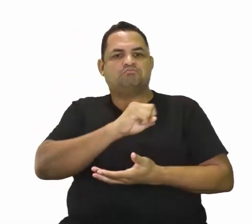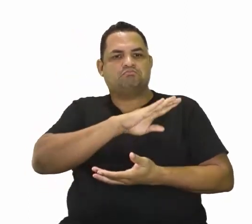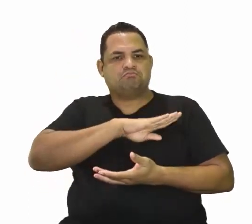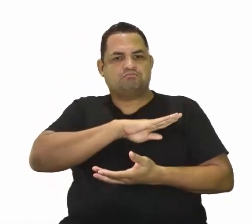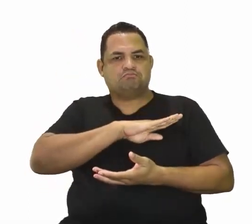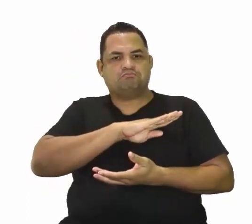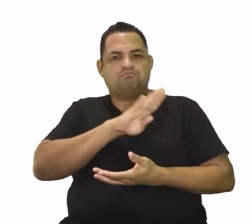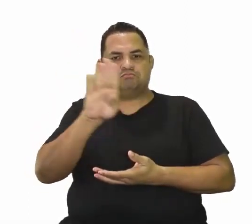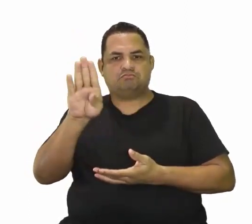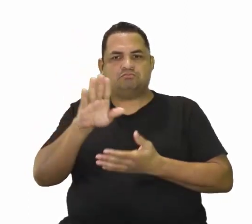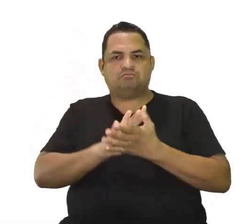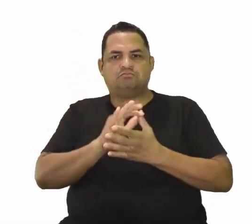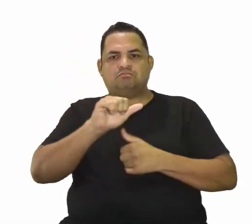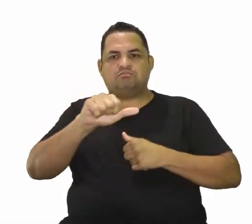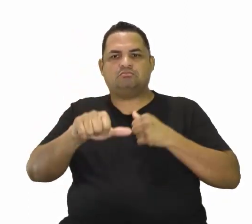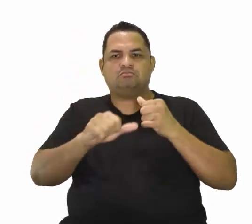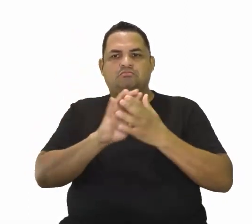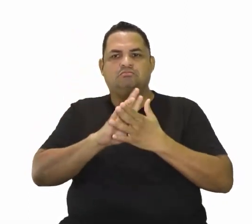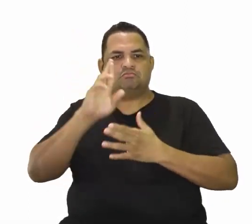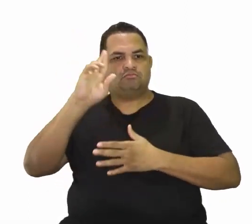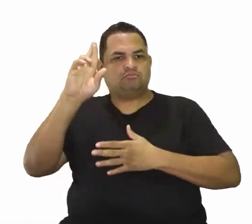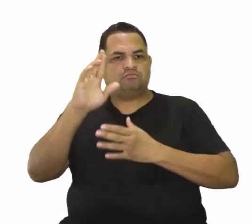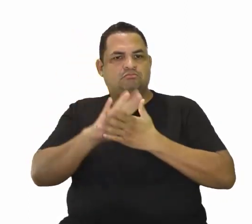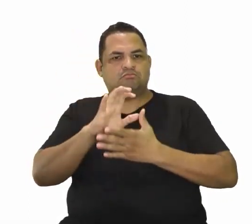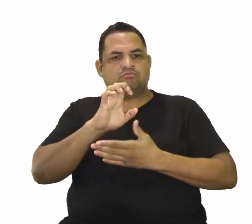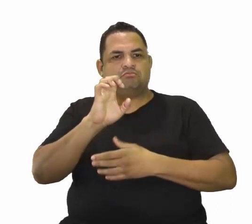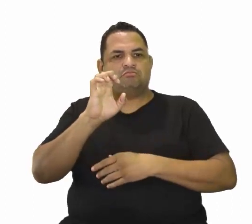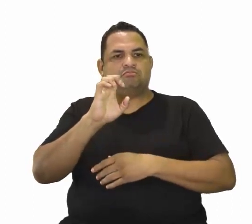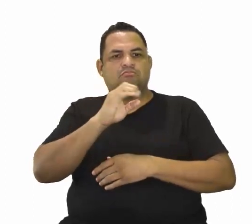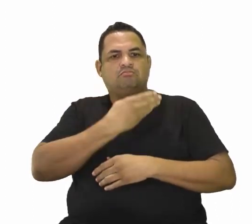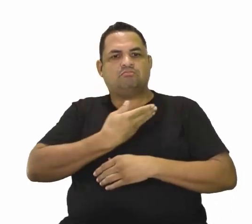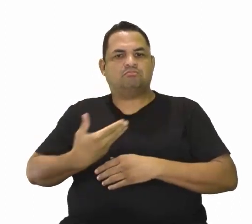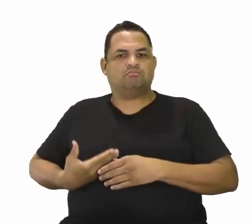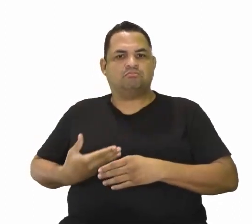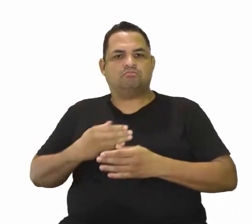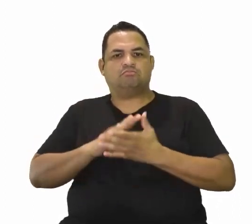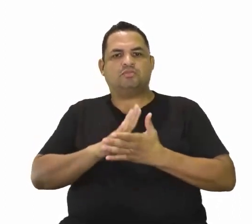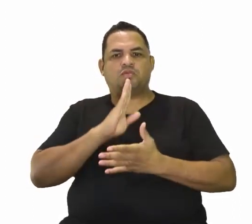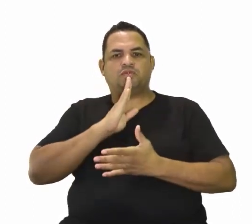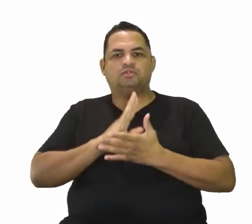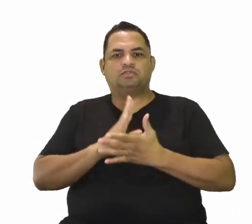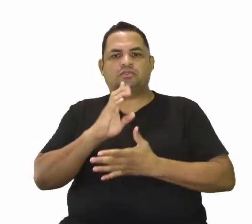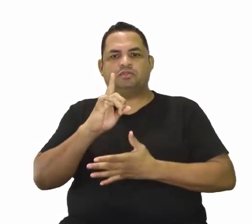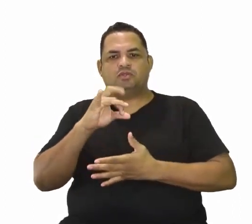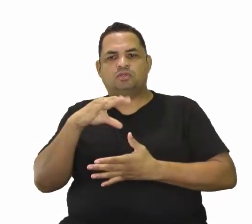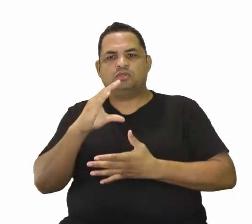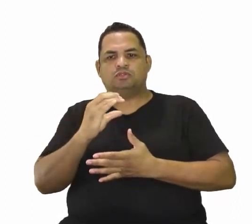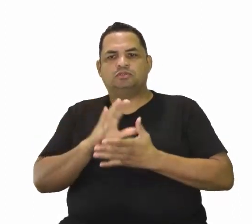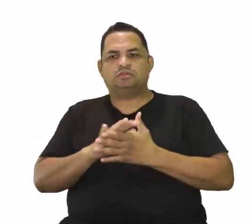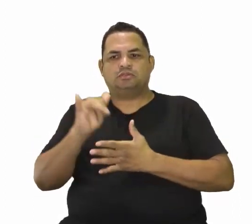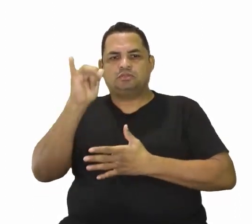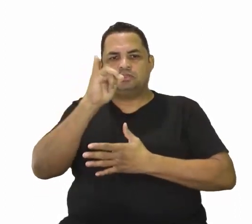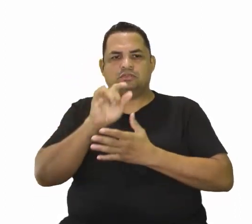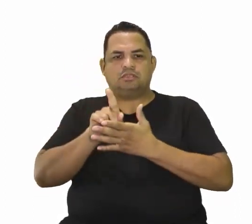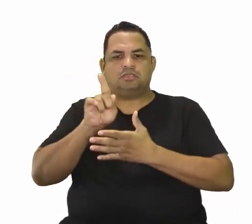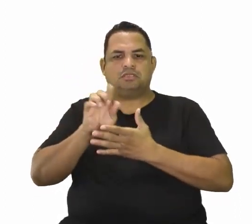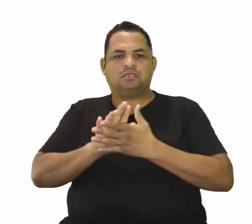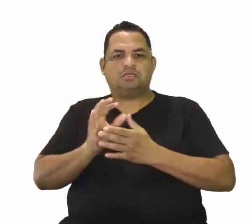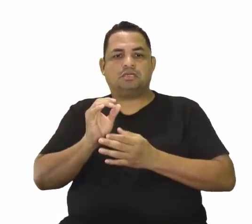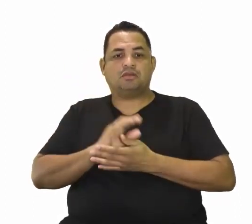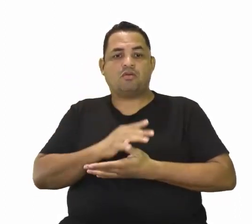Mussolini tornou-se chefe supremo do Estado, sendo conhecido como Duce, em italiano, aquele que dirige.